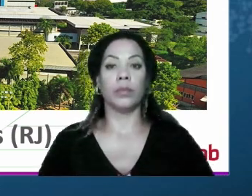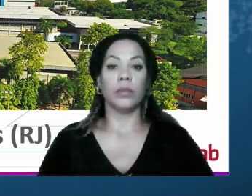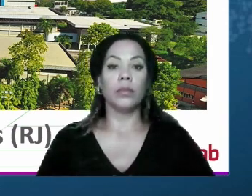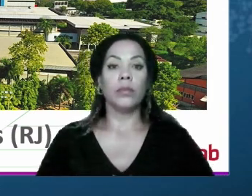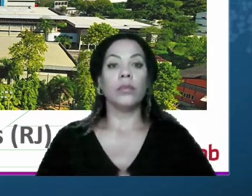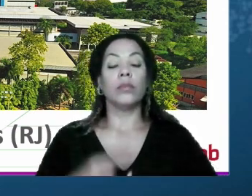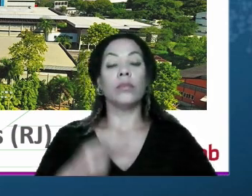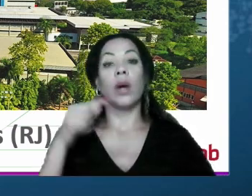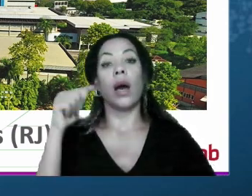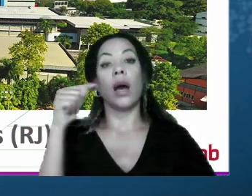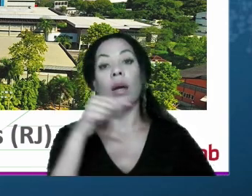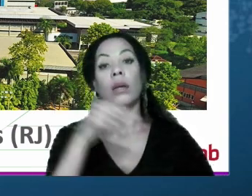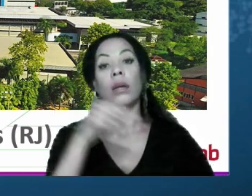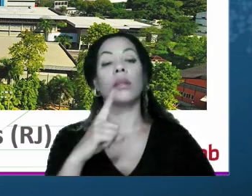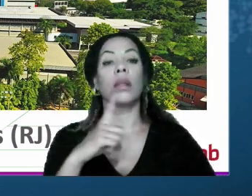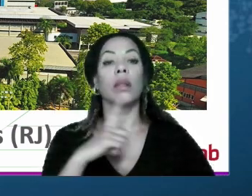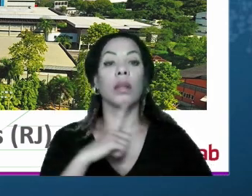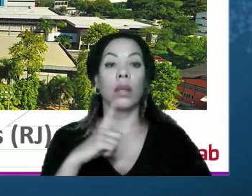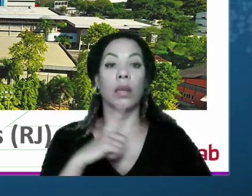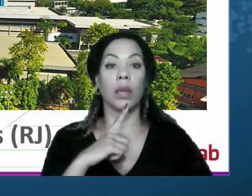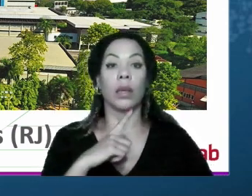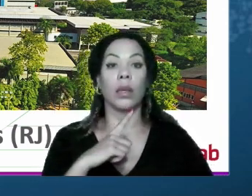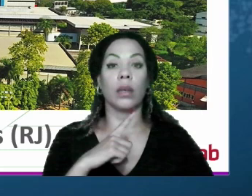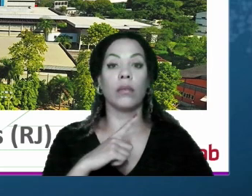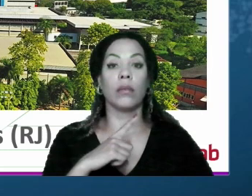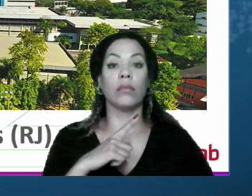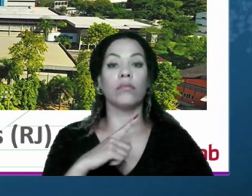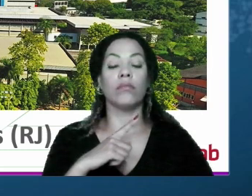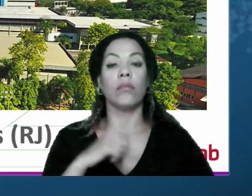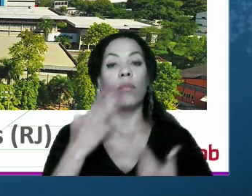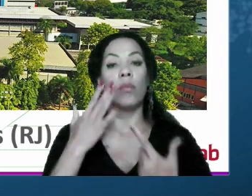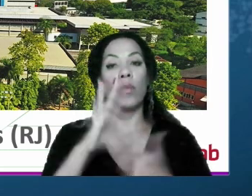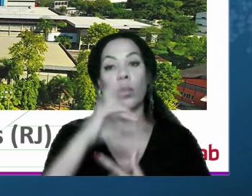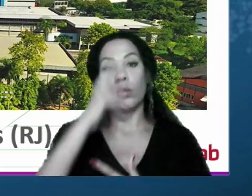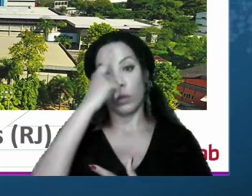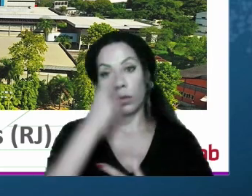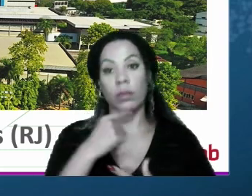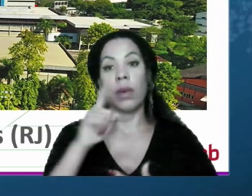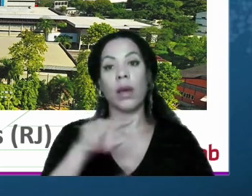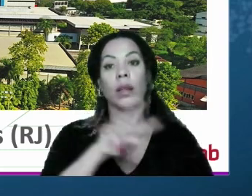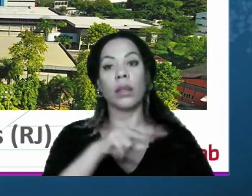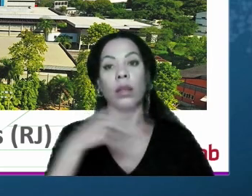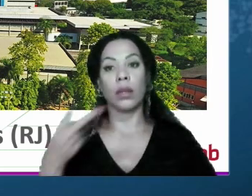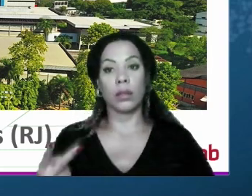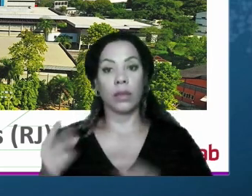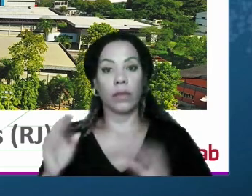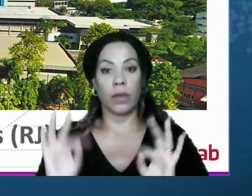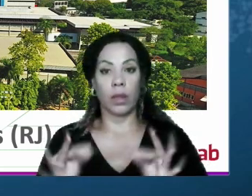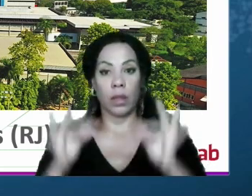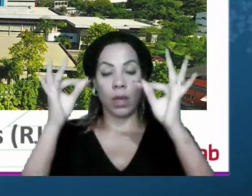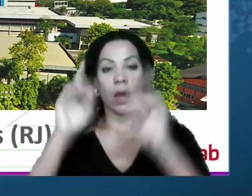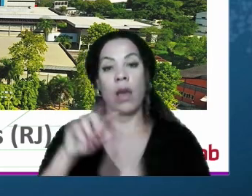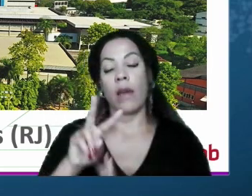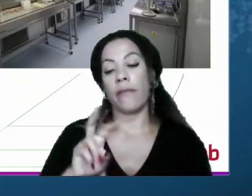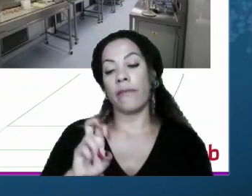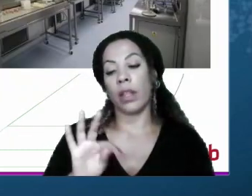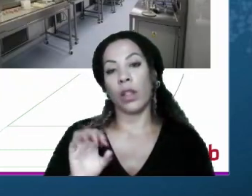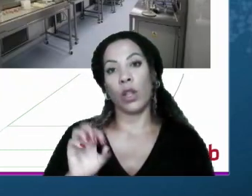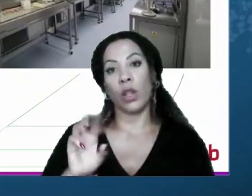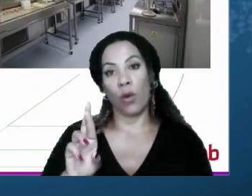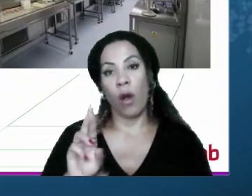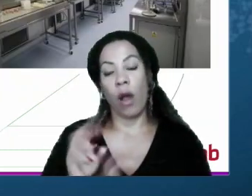E aqui nós temos essa transferência de tecnologia para vetores,